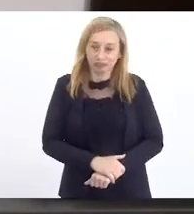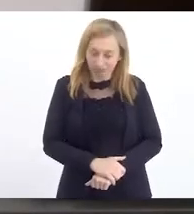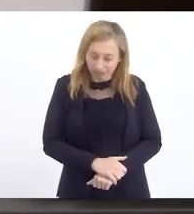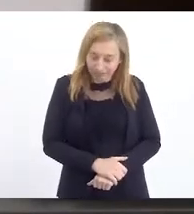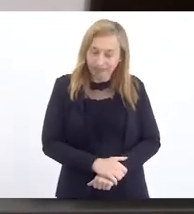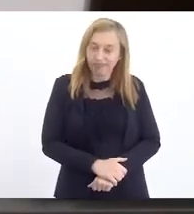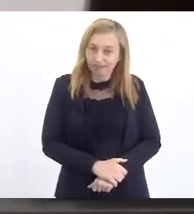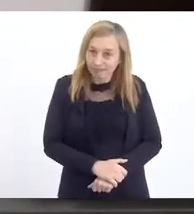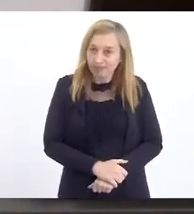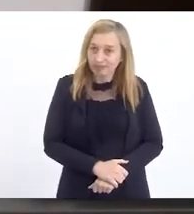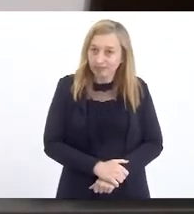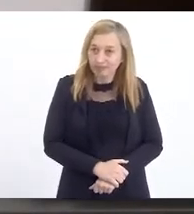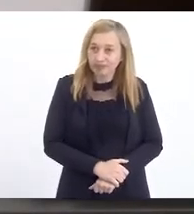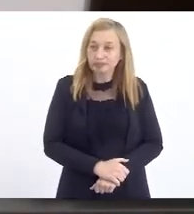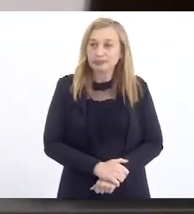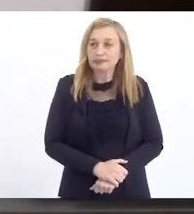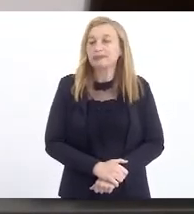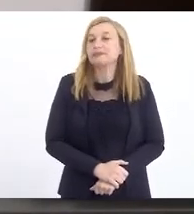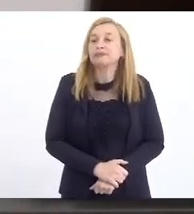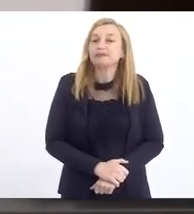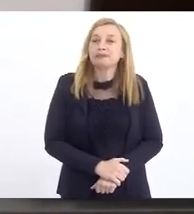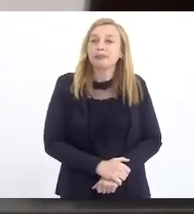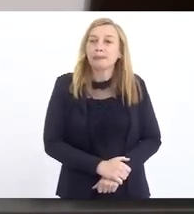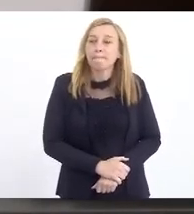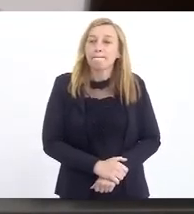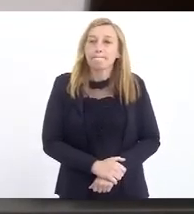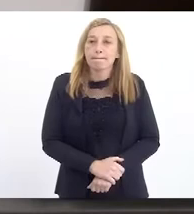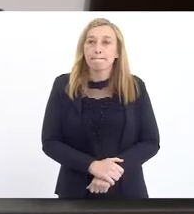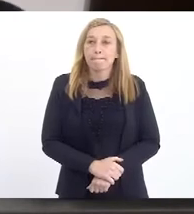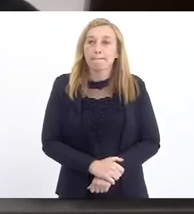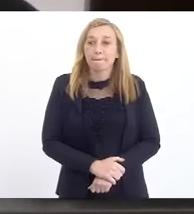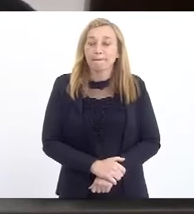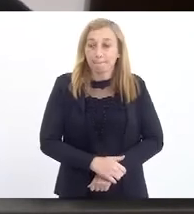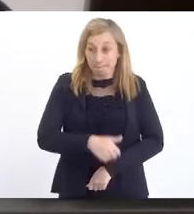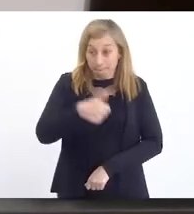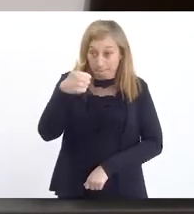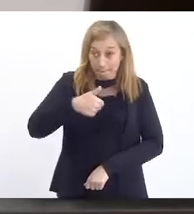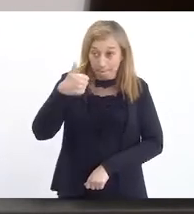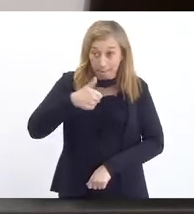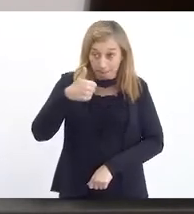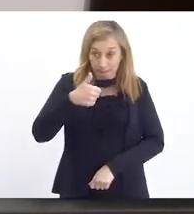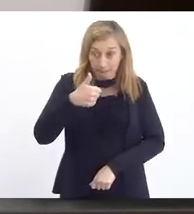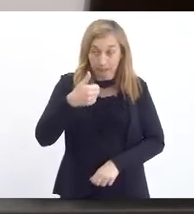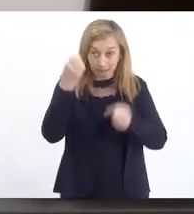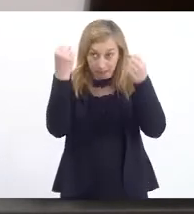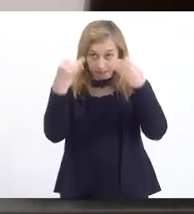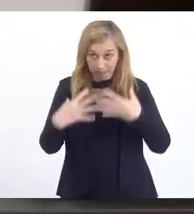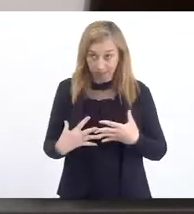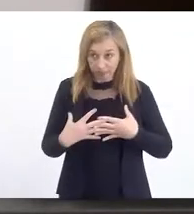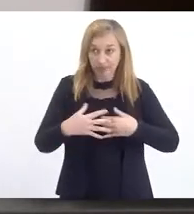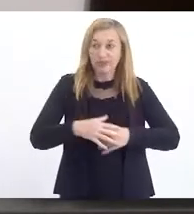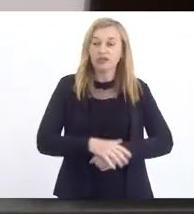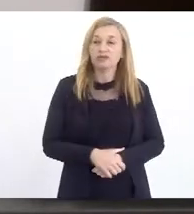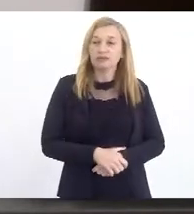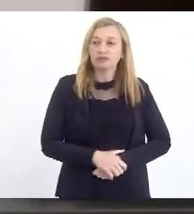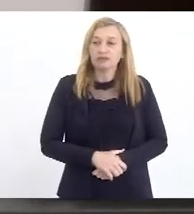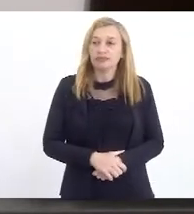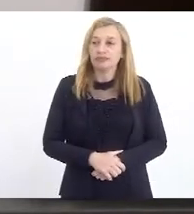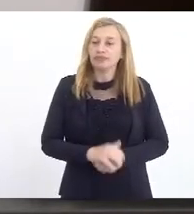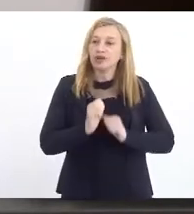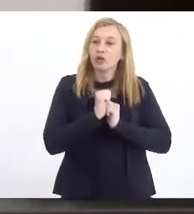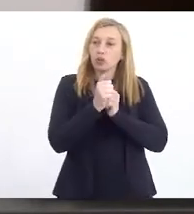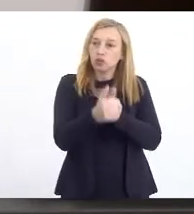alterar, mudar a emenda constitucional. Então, essa é a primeira, esse primeiro esclarecimento para a gente